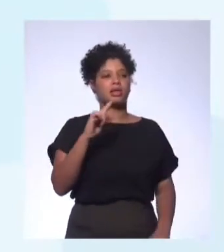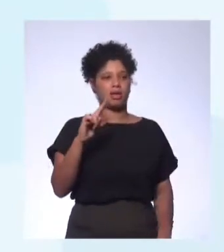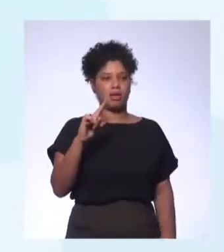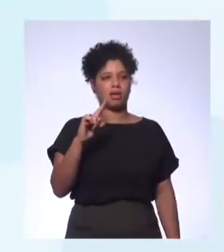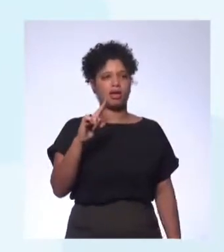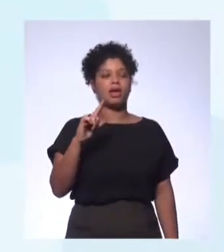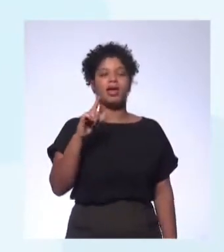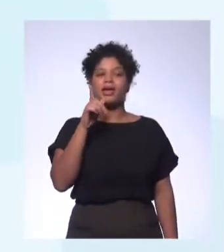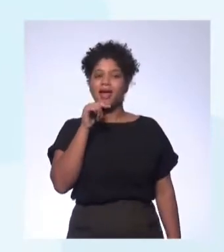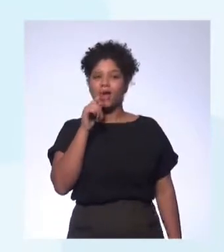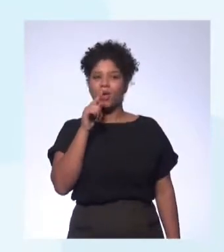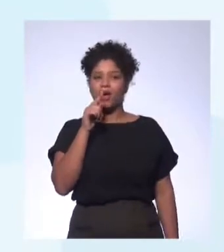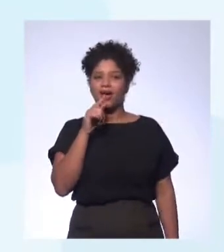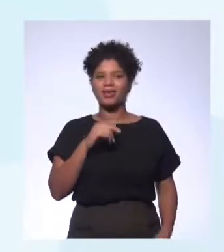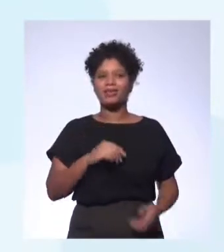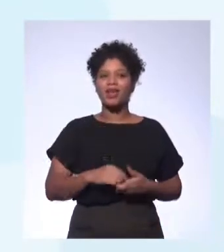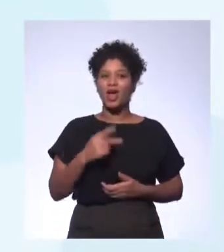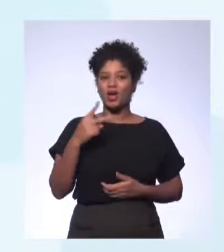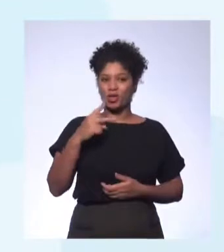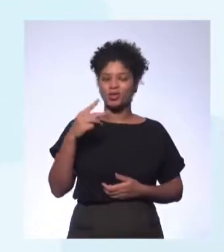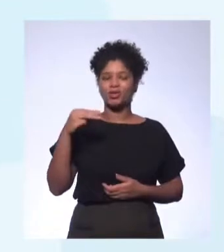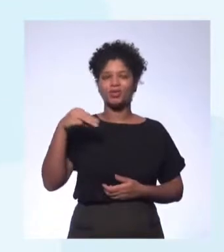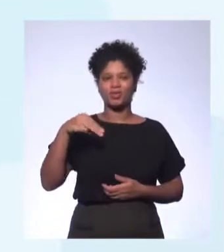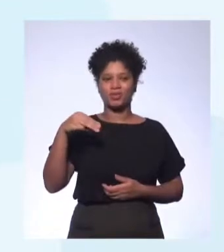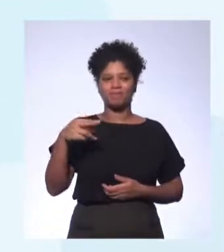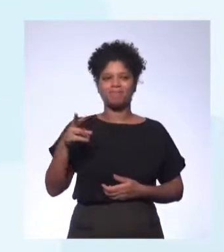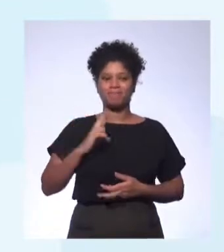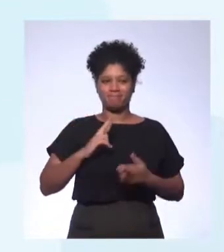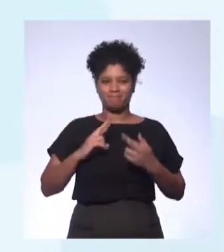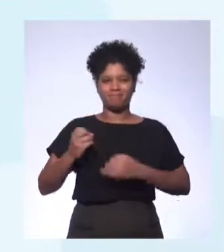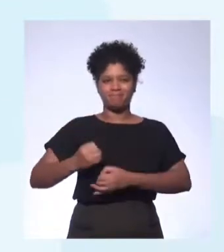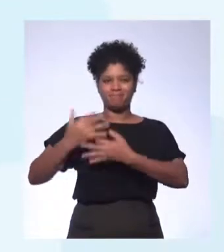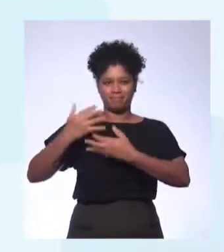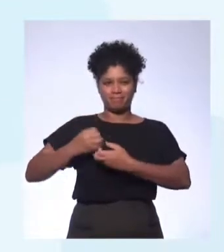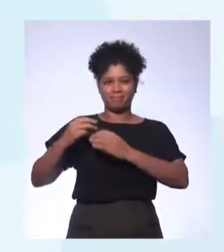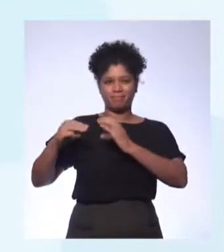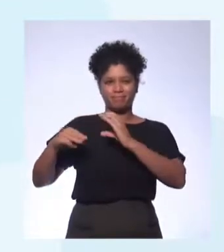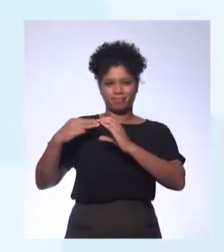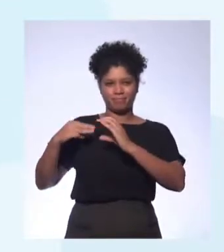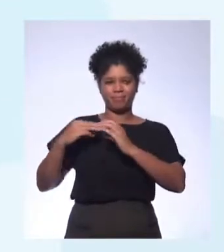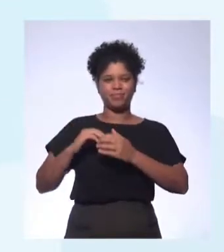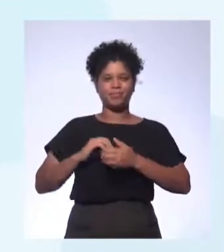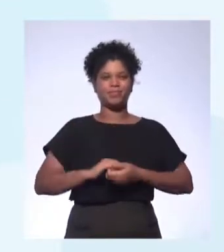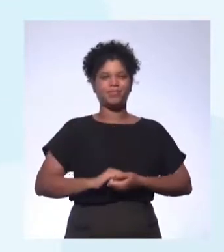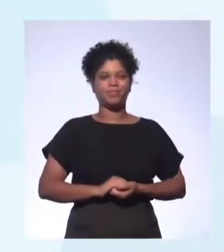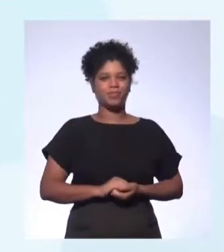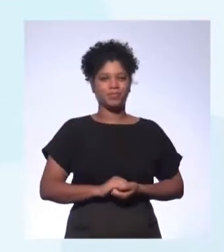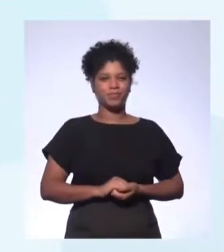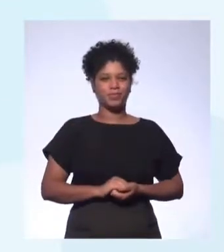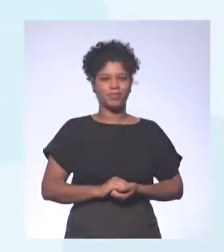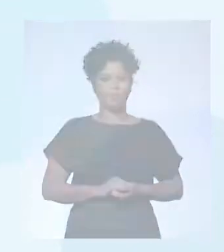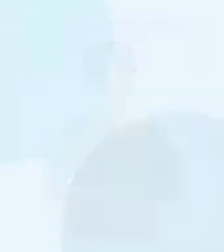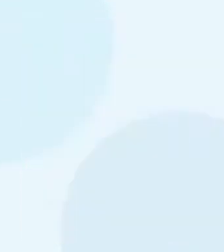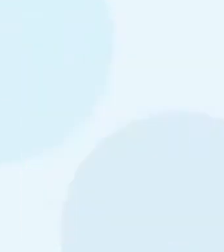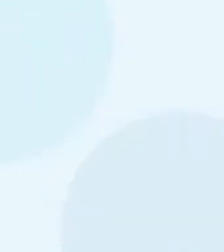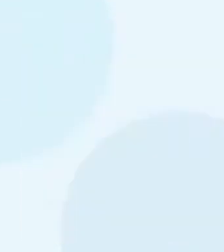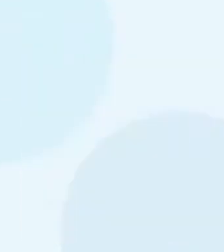água Ok dois minutinhos aí para vocês responder a essa questão